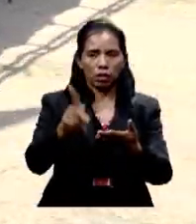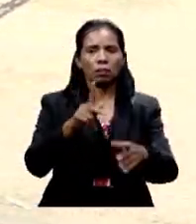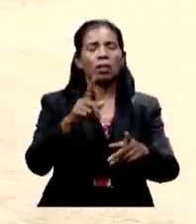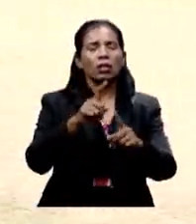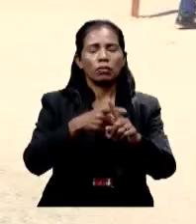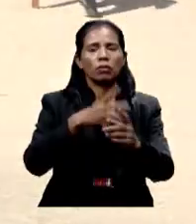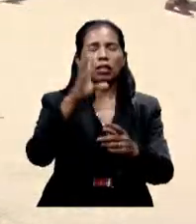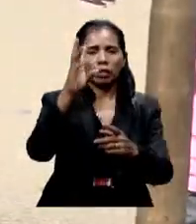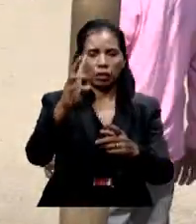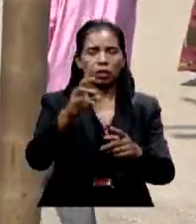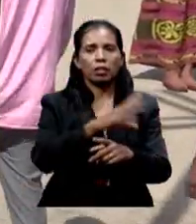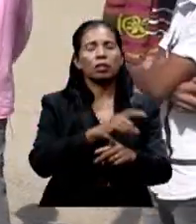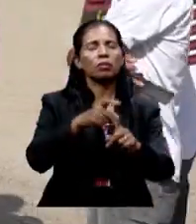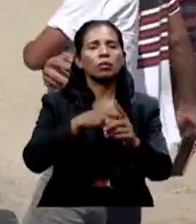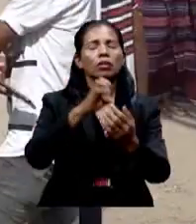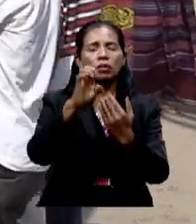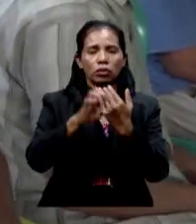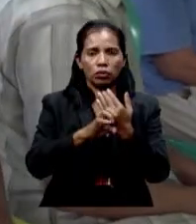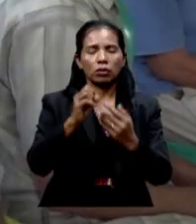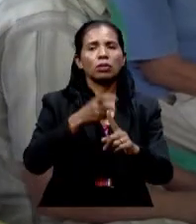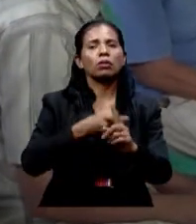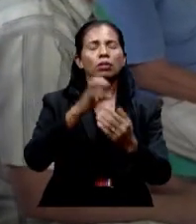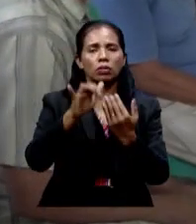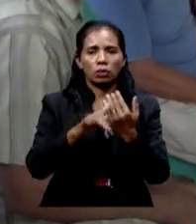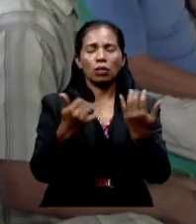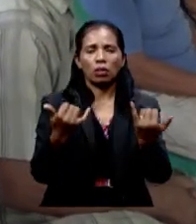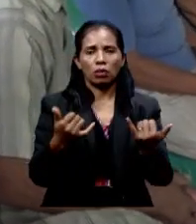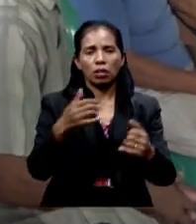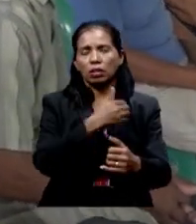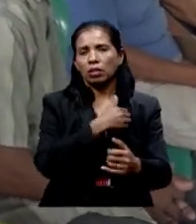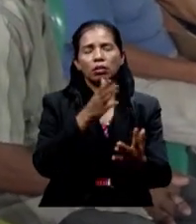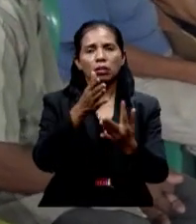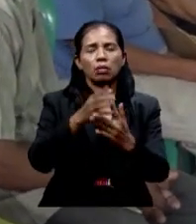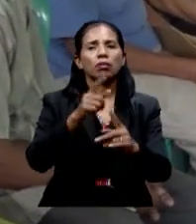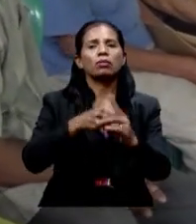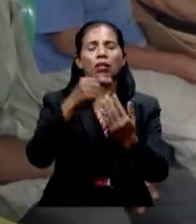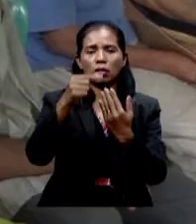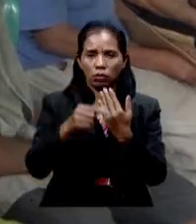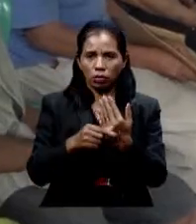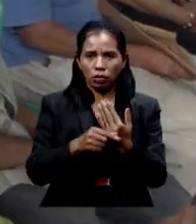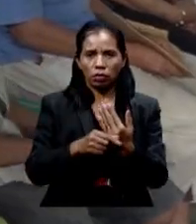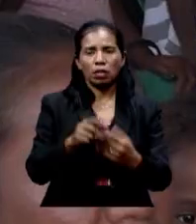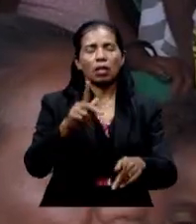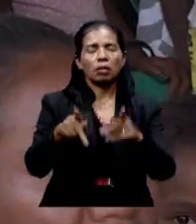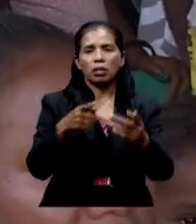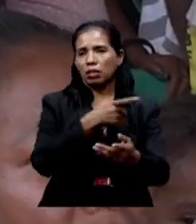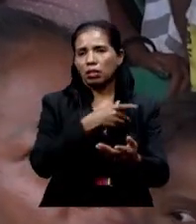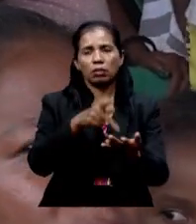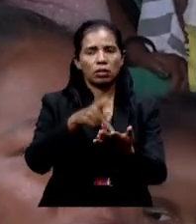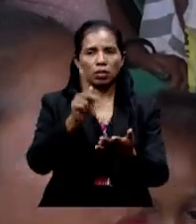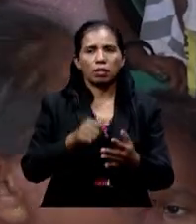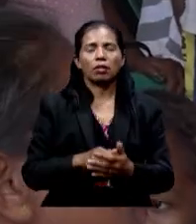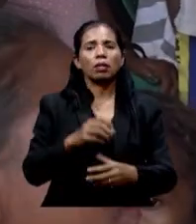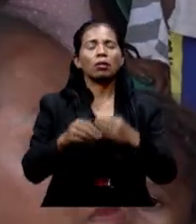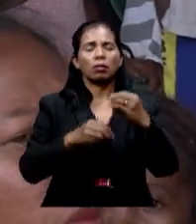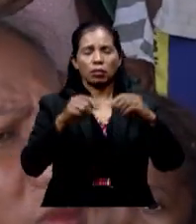Fulan Nenian e a Fulan Zunho no Zulho Nelaran, mas beto agora a tutama ona para Fulan Agosto, se deu calo o pagamento.